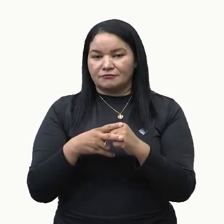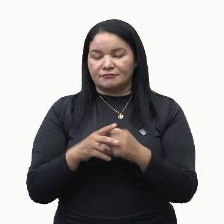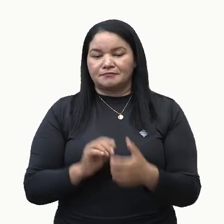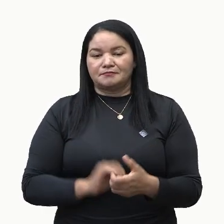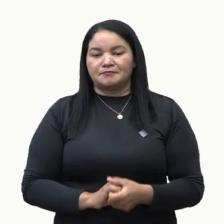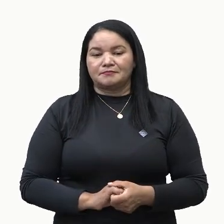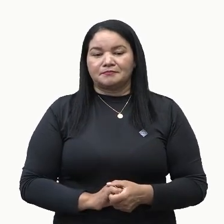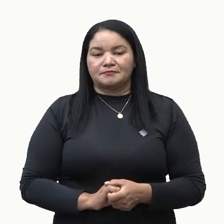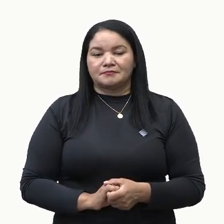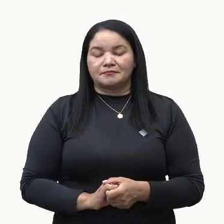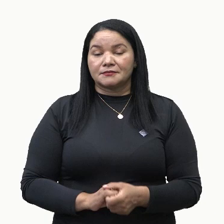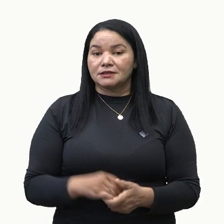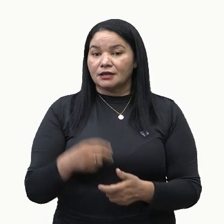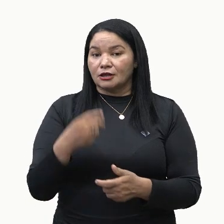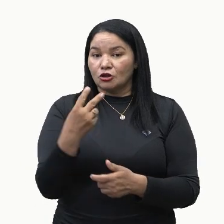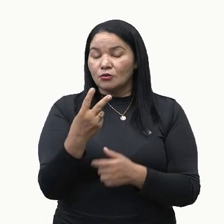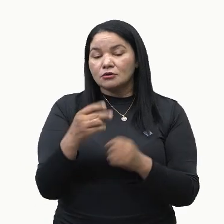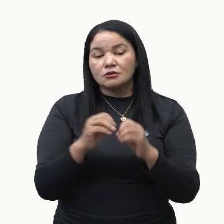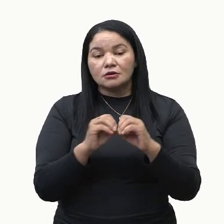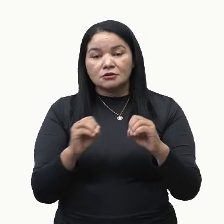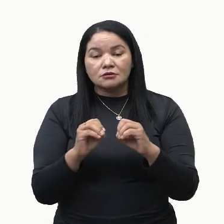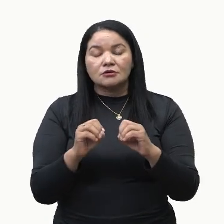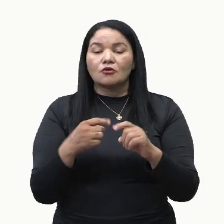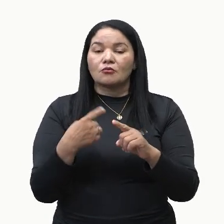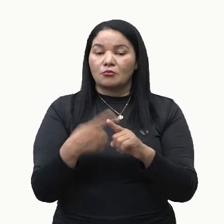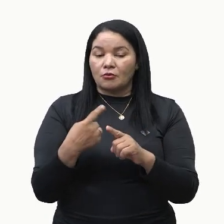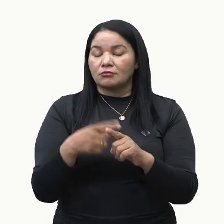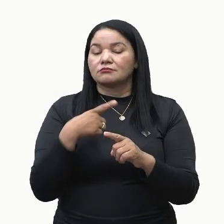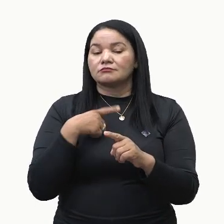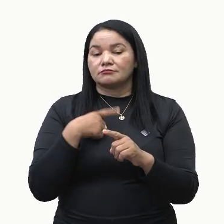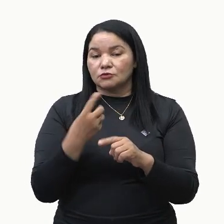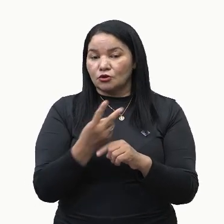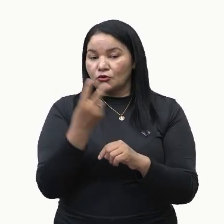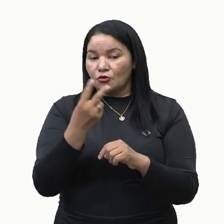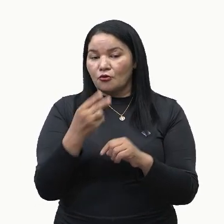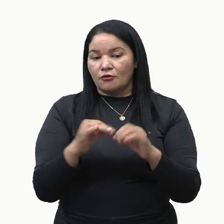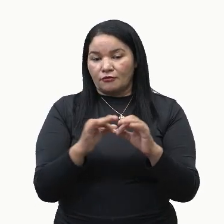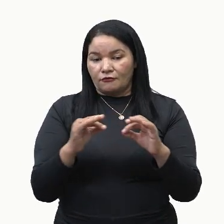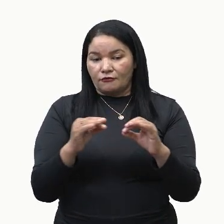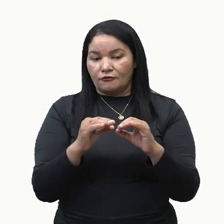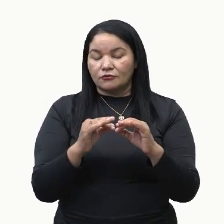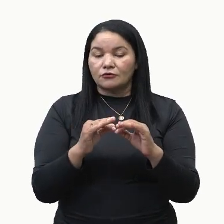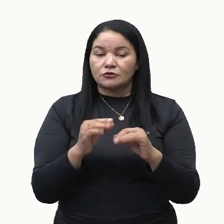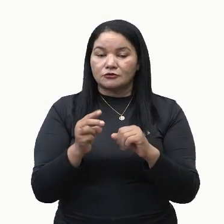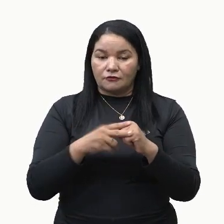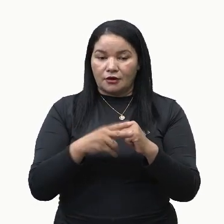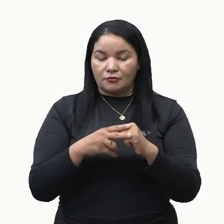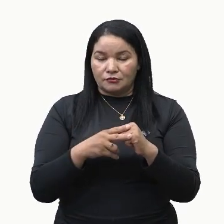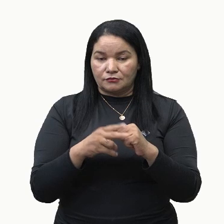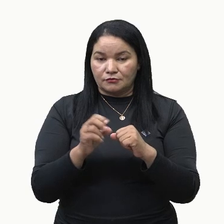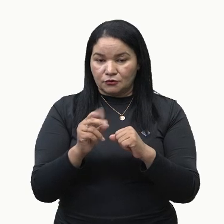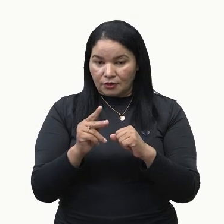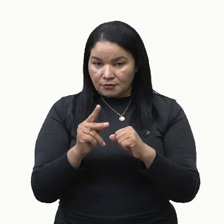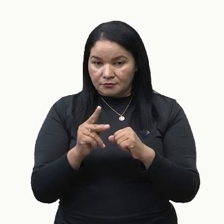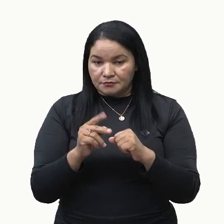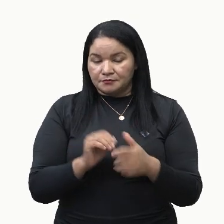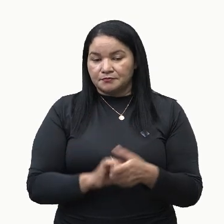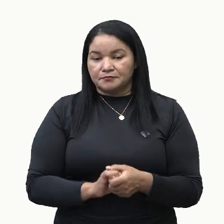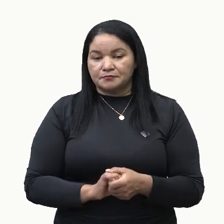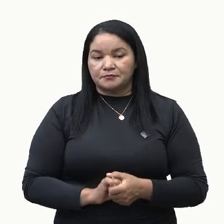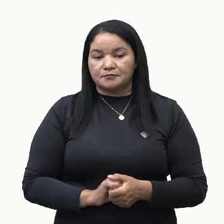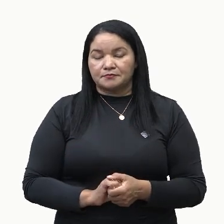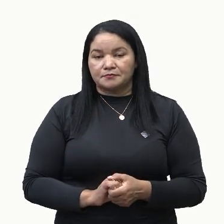duas orações, porque nós temos dois verbos, ok? Muito bem. Vamos prosseguindo? Vamos